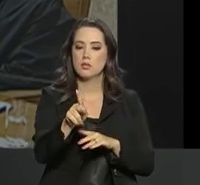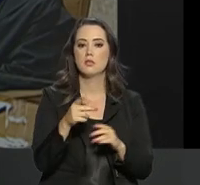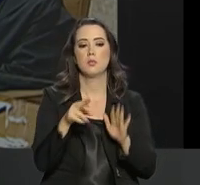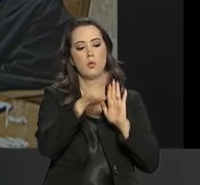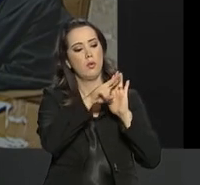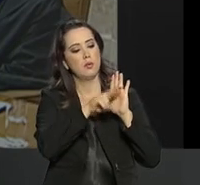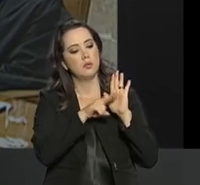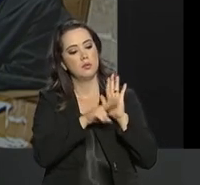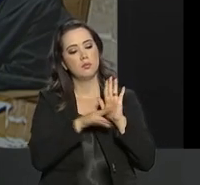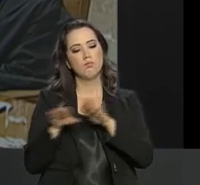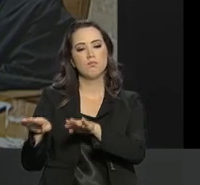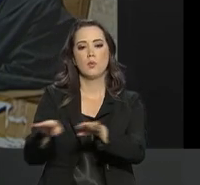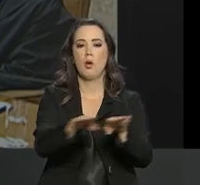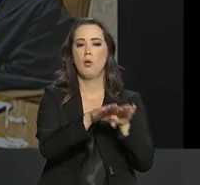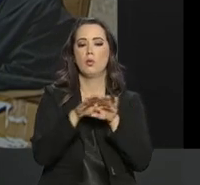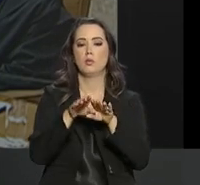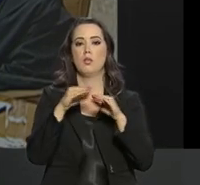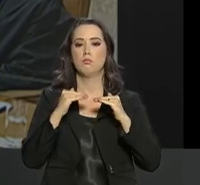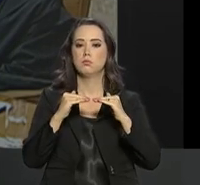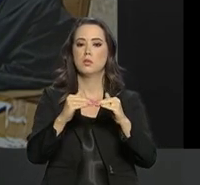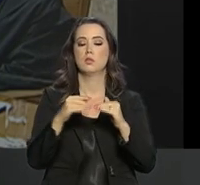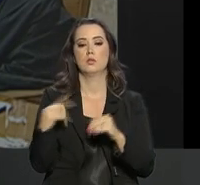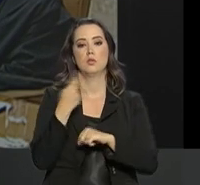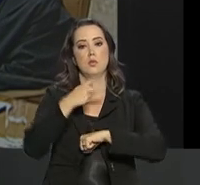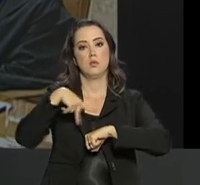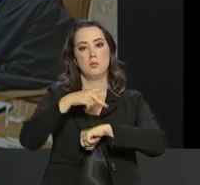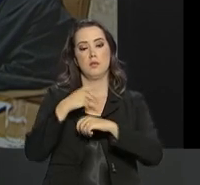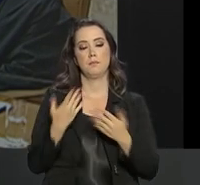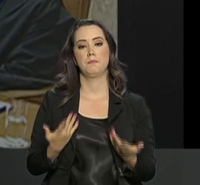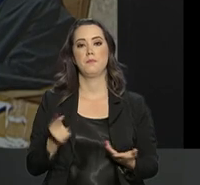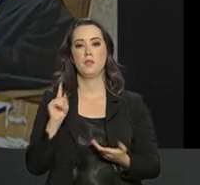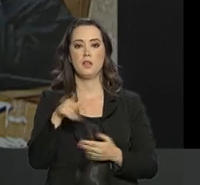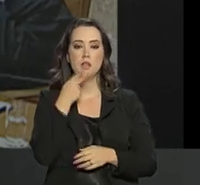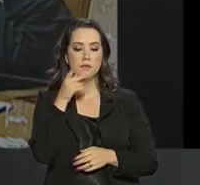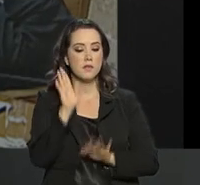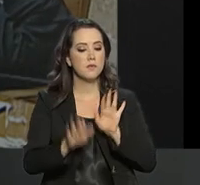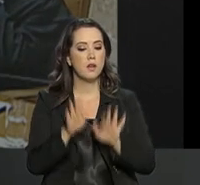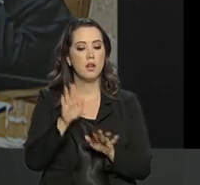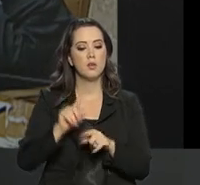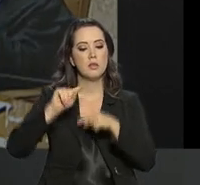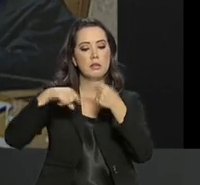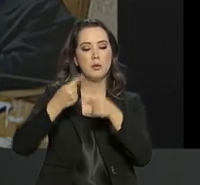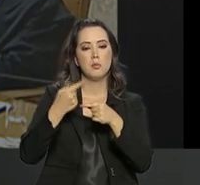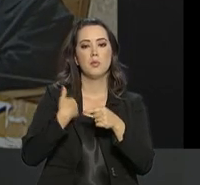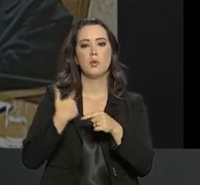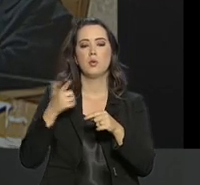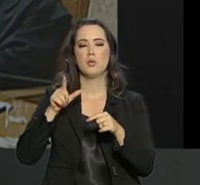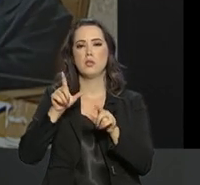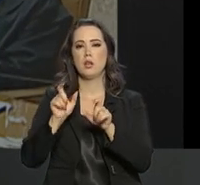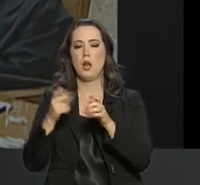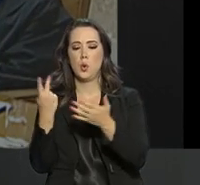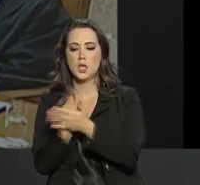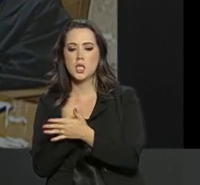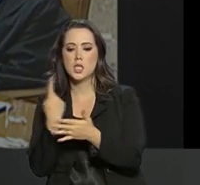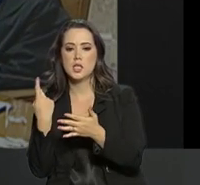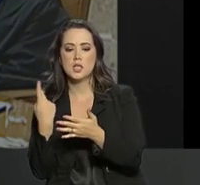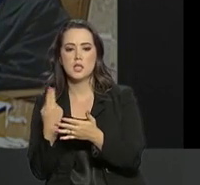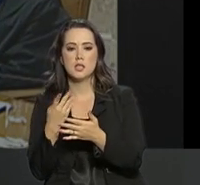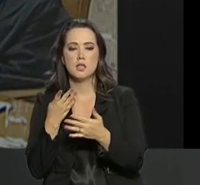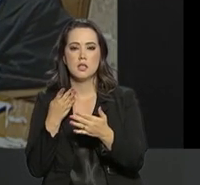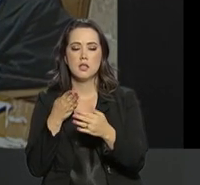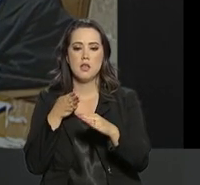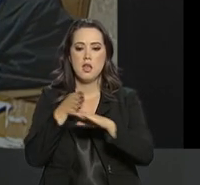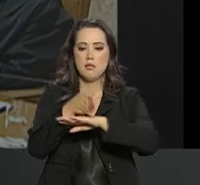manter a estabilidade do nosso país. Até comento que, tempos depois, em face de invasões que se davam em escritórios